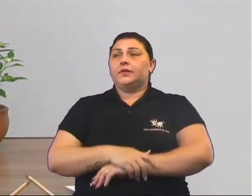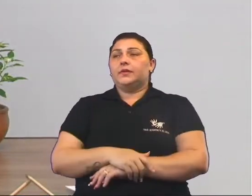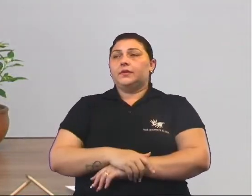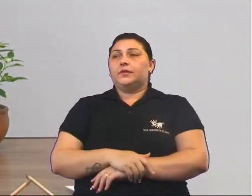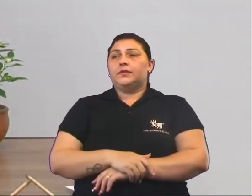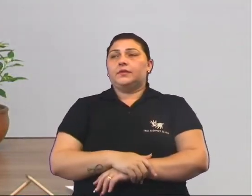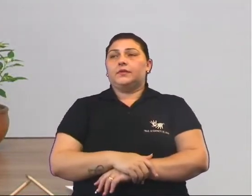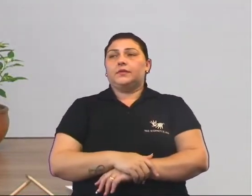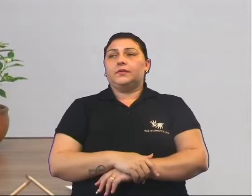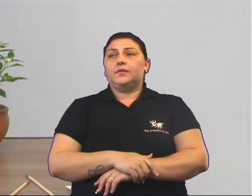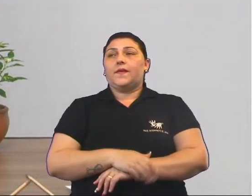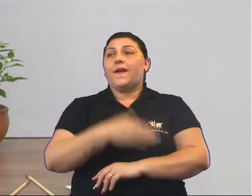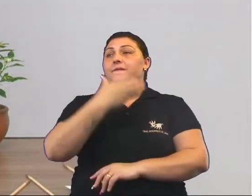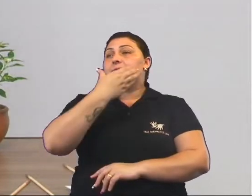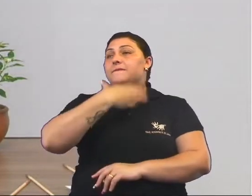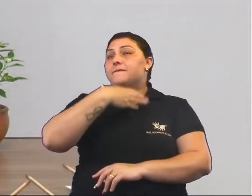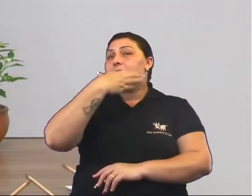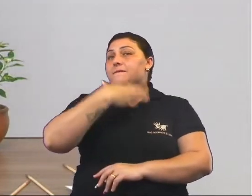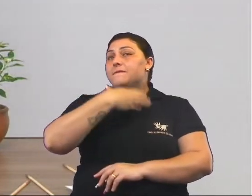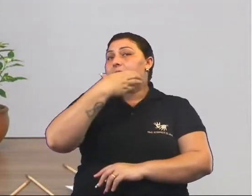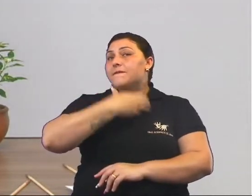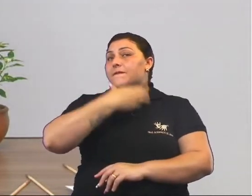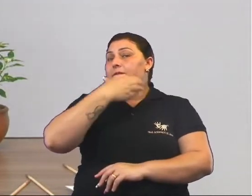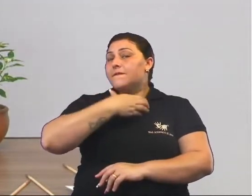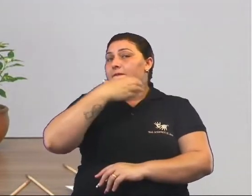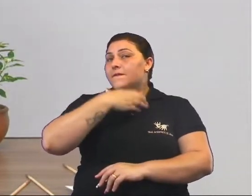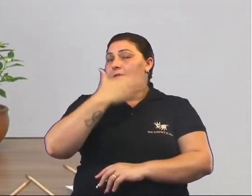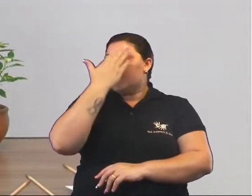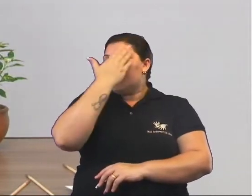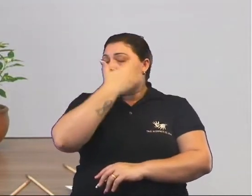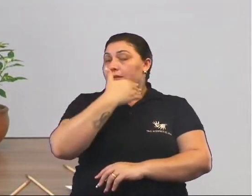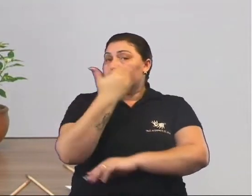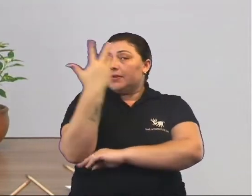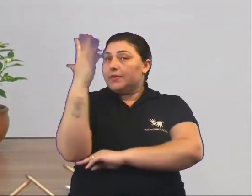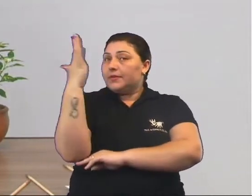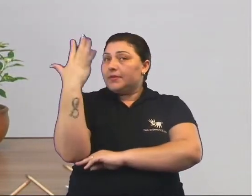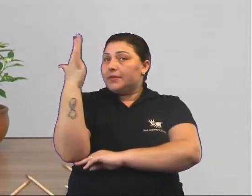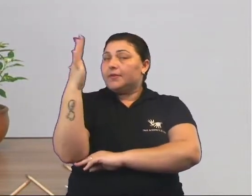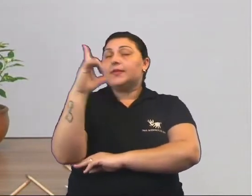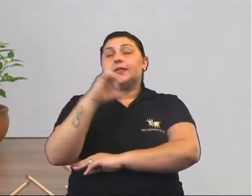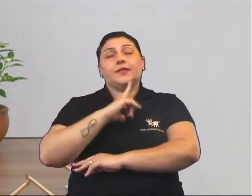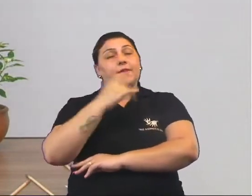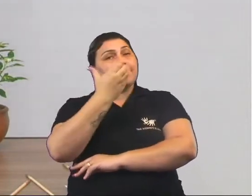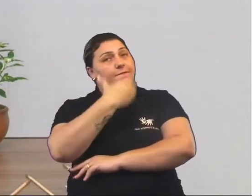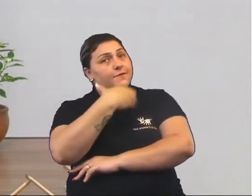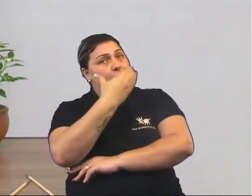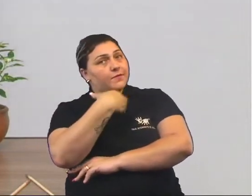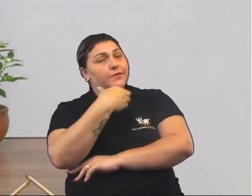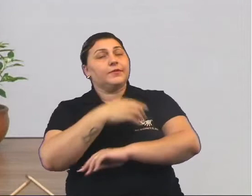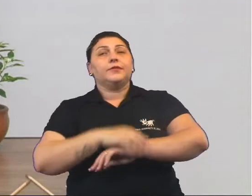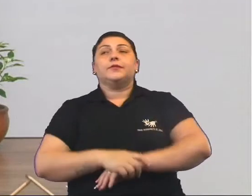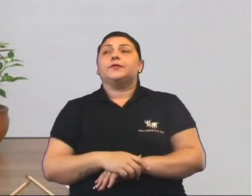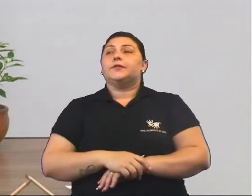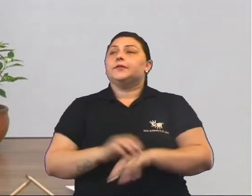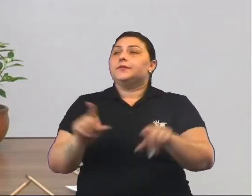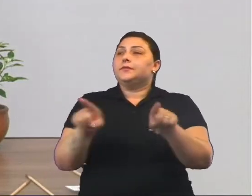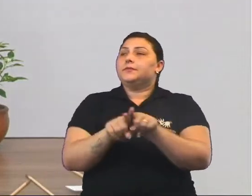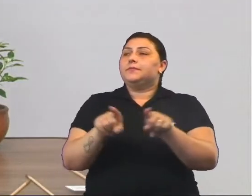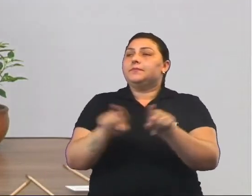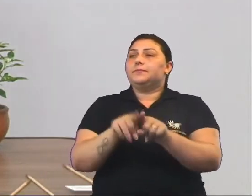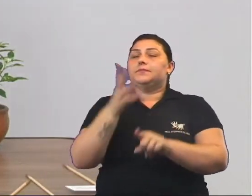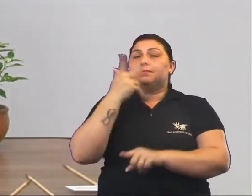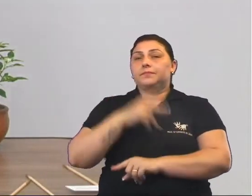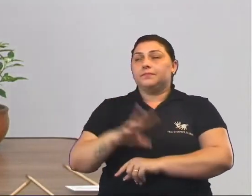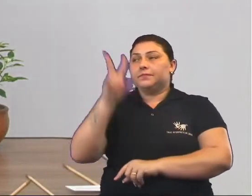têm frutos. Muitas árvores têm frutos. Aqui também, crianças,